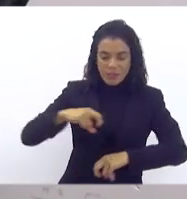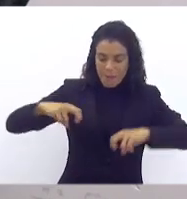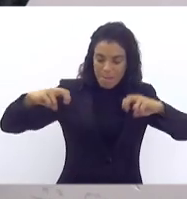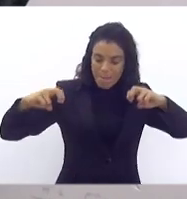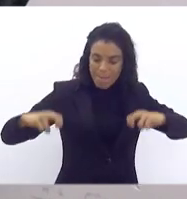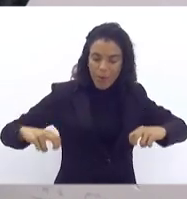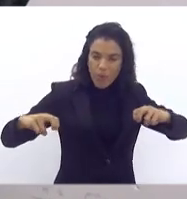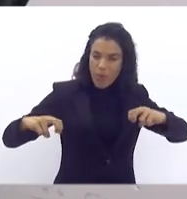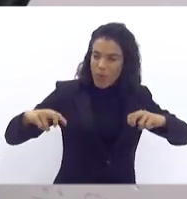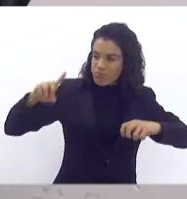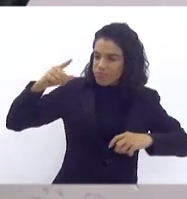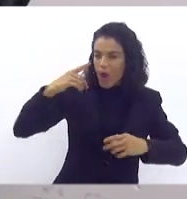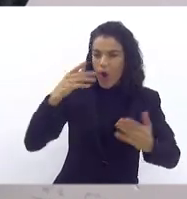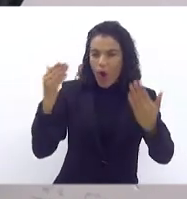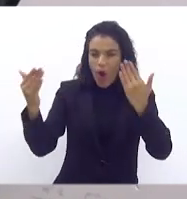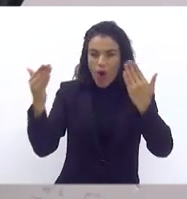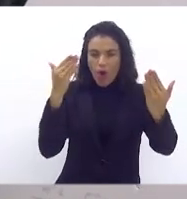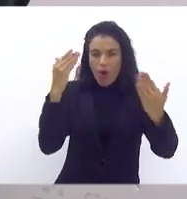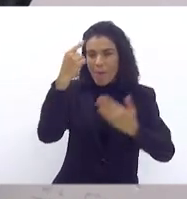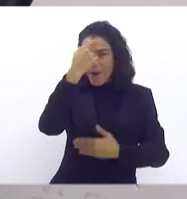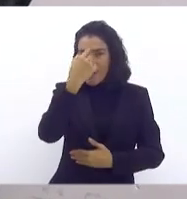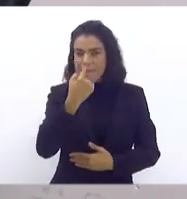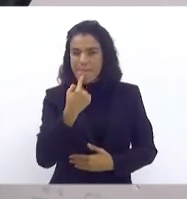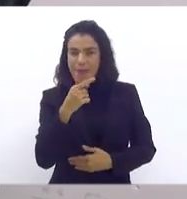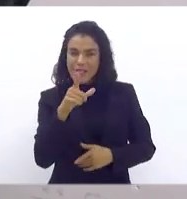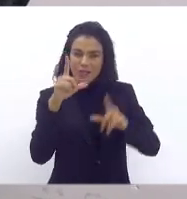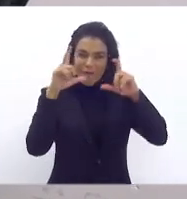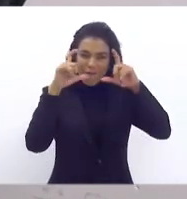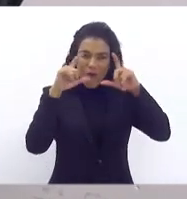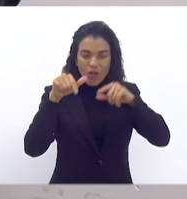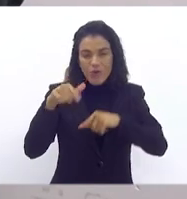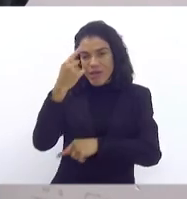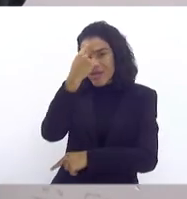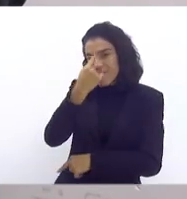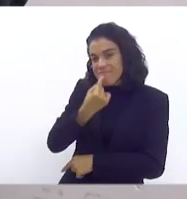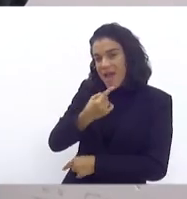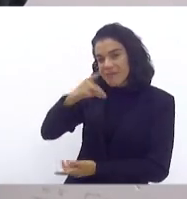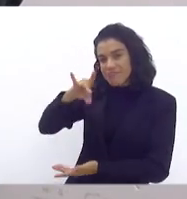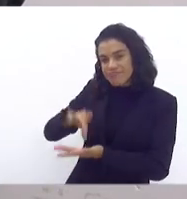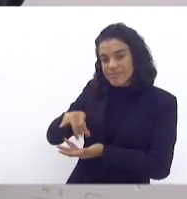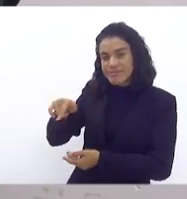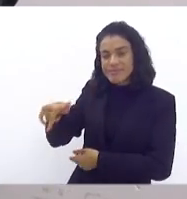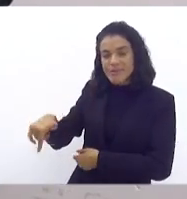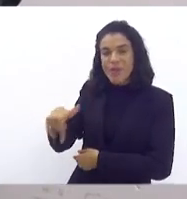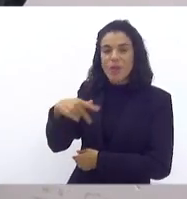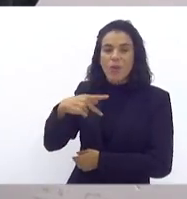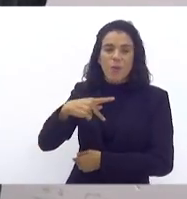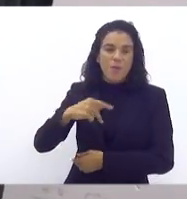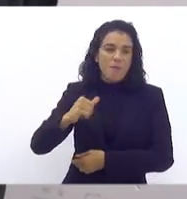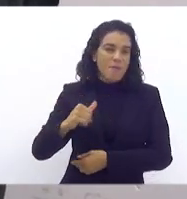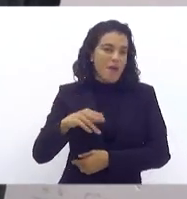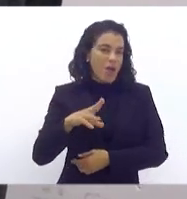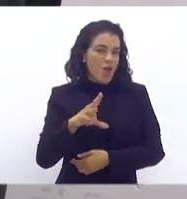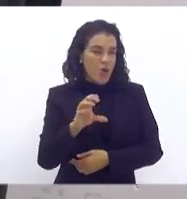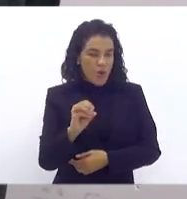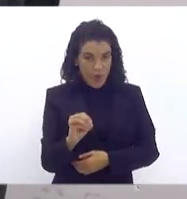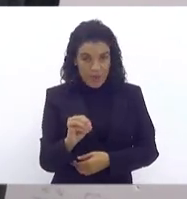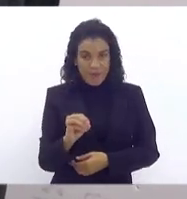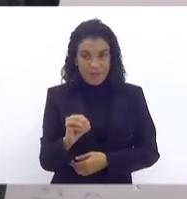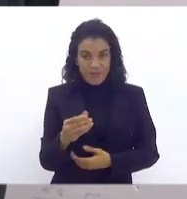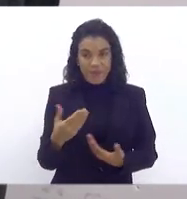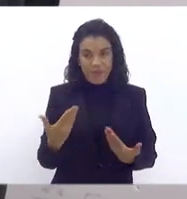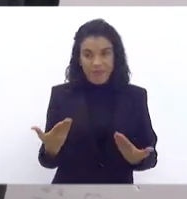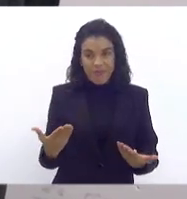policiais isso É de fato uma similaridade com os outros casos que nós